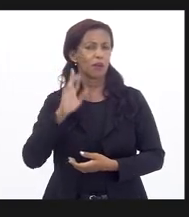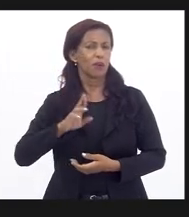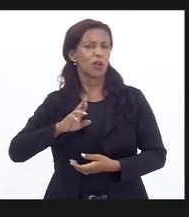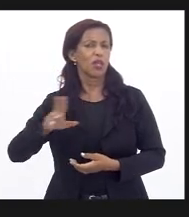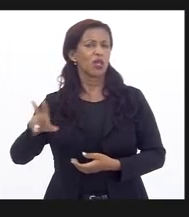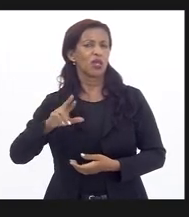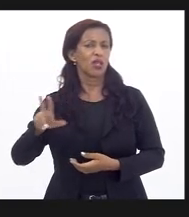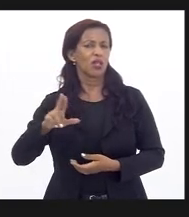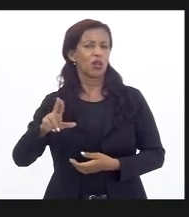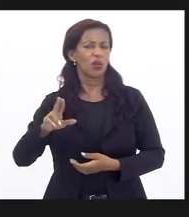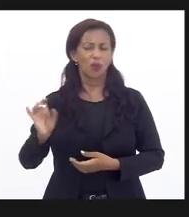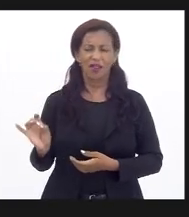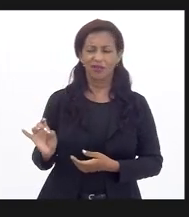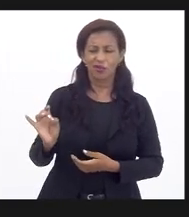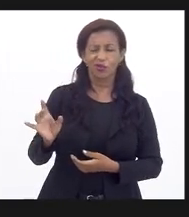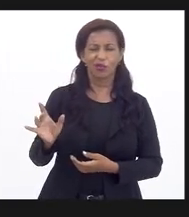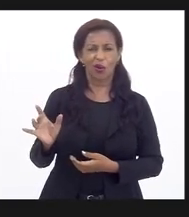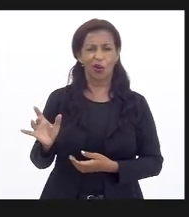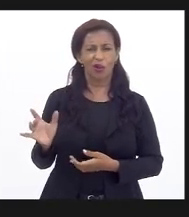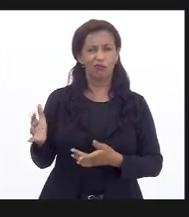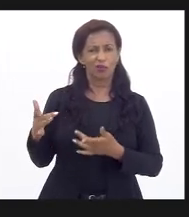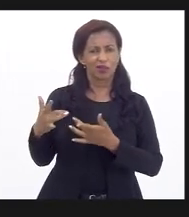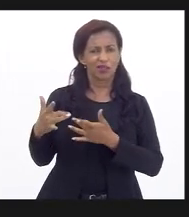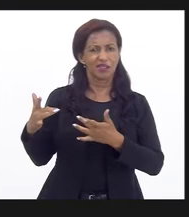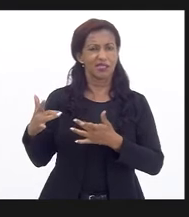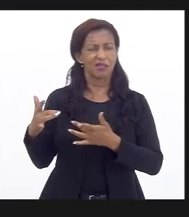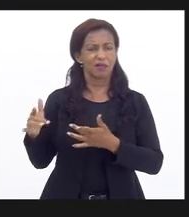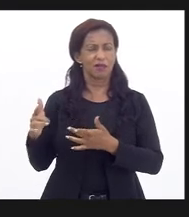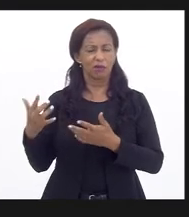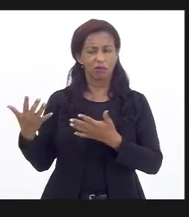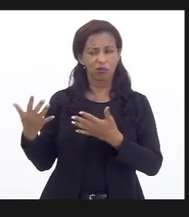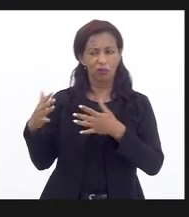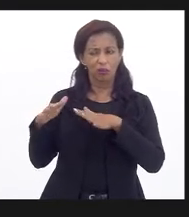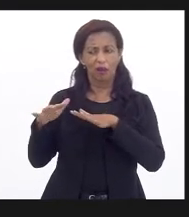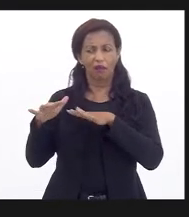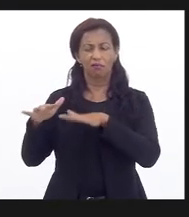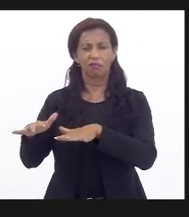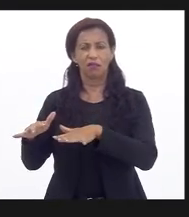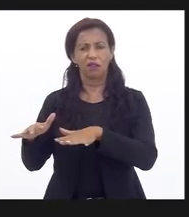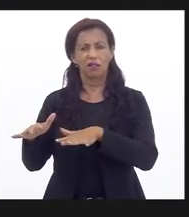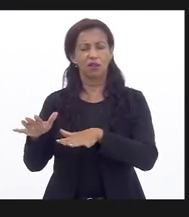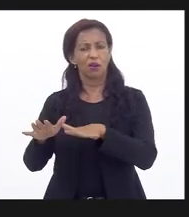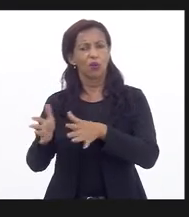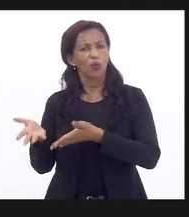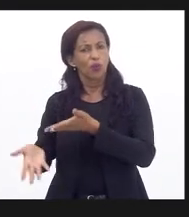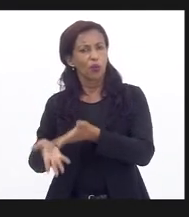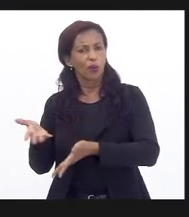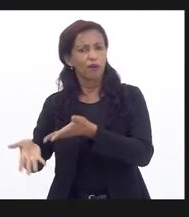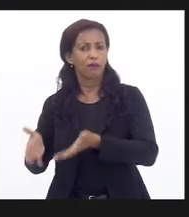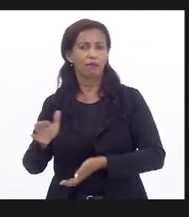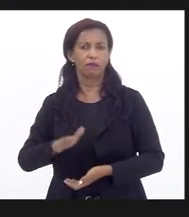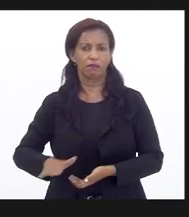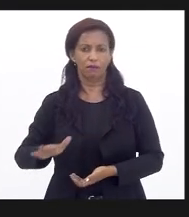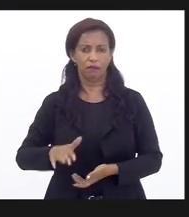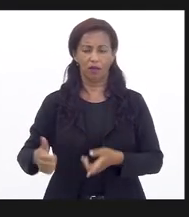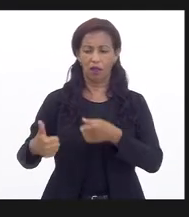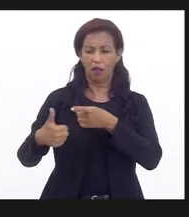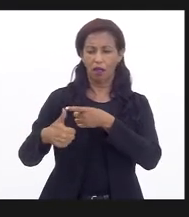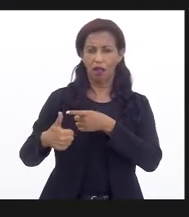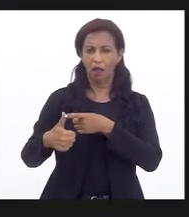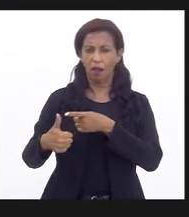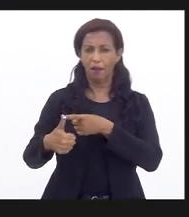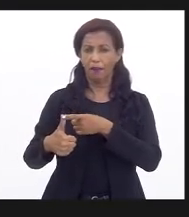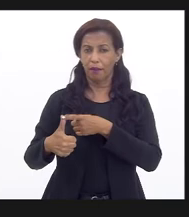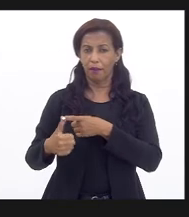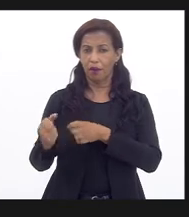grau de sensibilização e informação sobre a atenção e educação na primeira infância. Os primeiros anos de vida